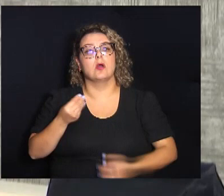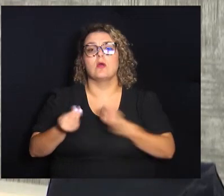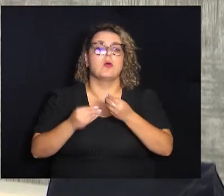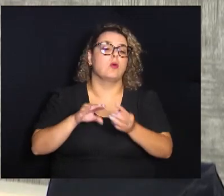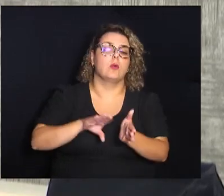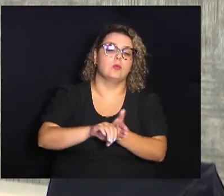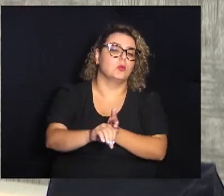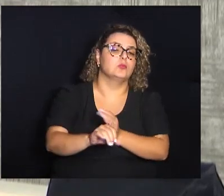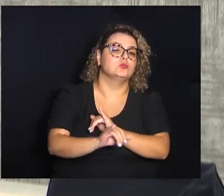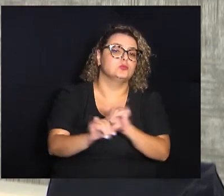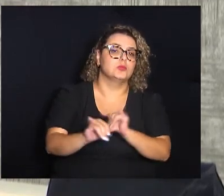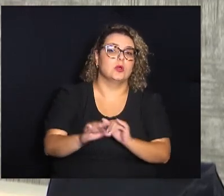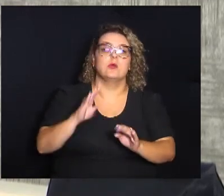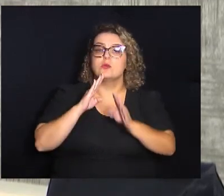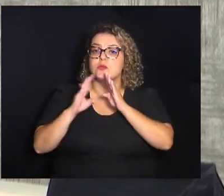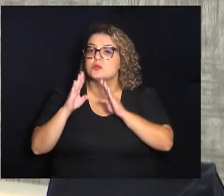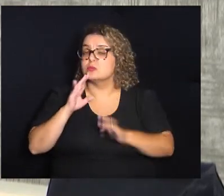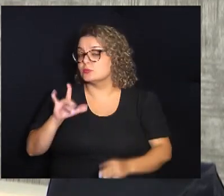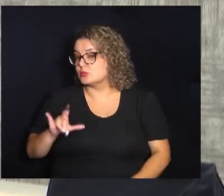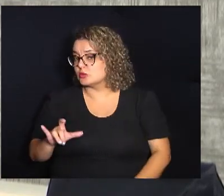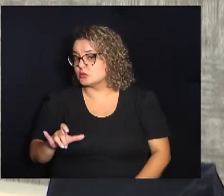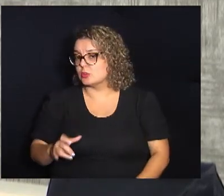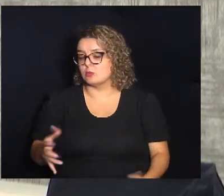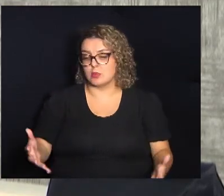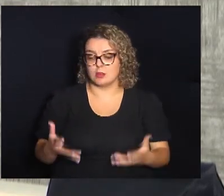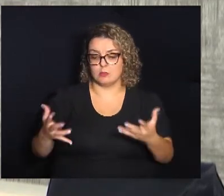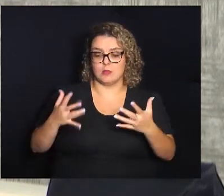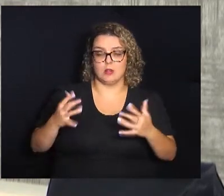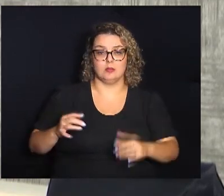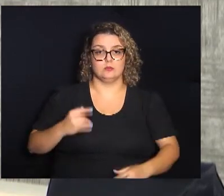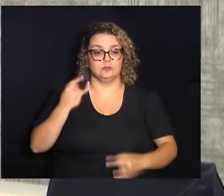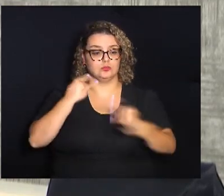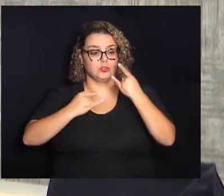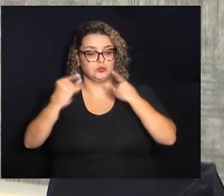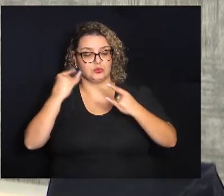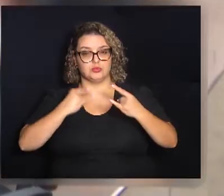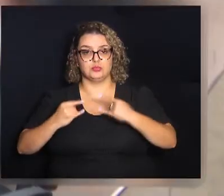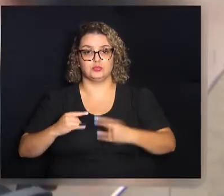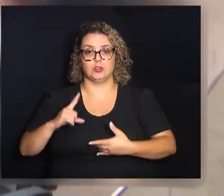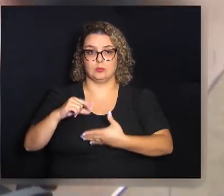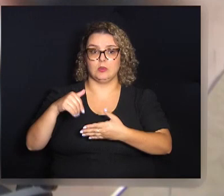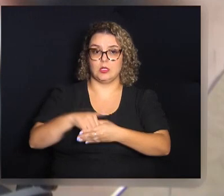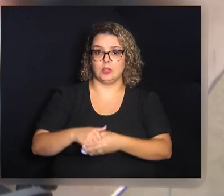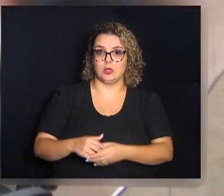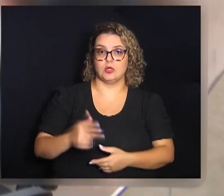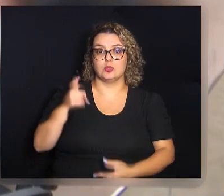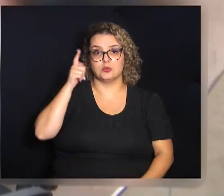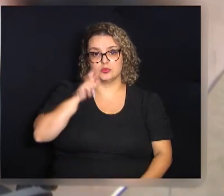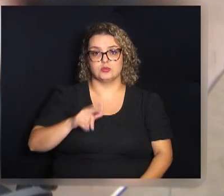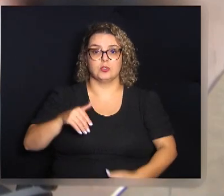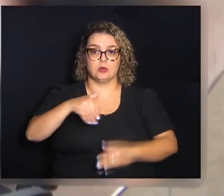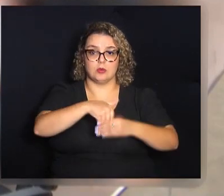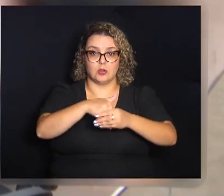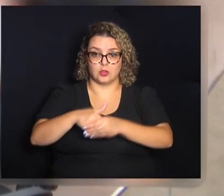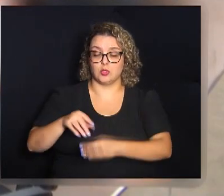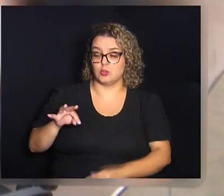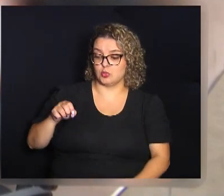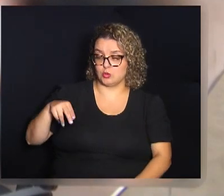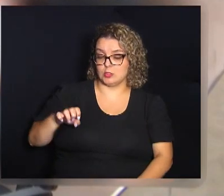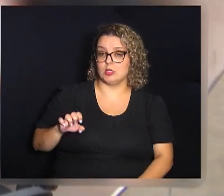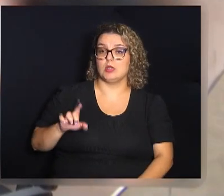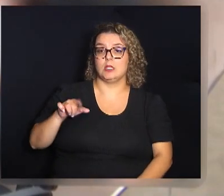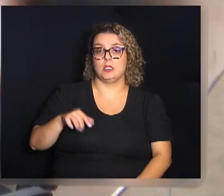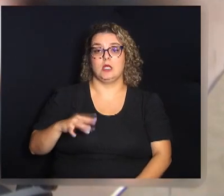Facebook e Instagram para engajar eleitores e conquistar votos. Tonê, que é especializado em teorias